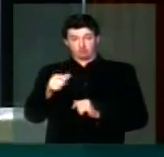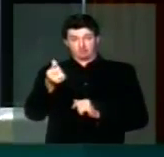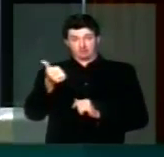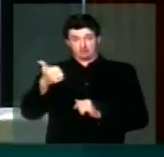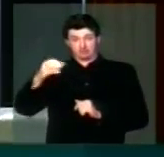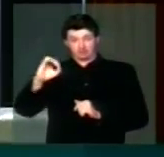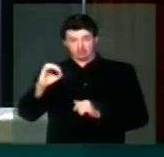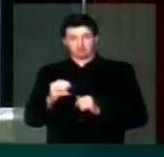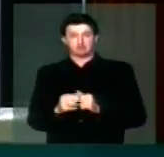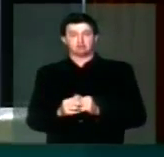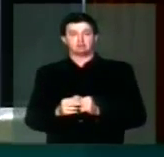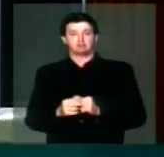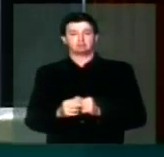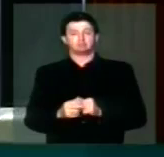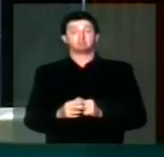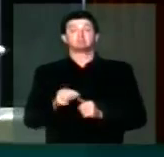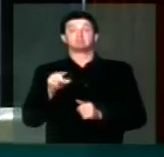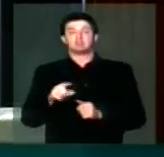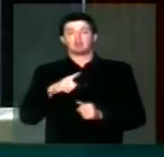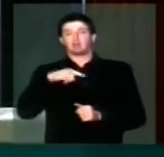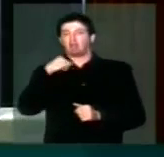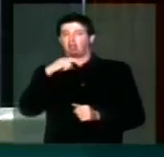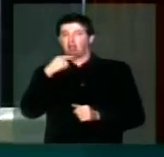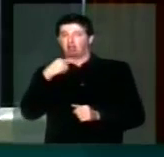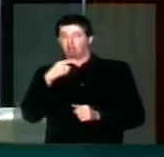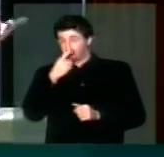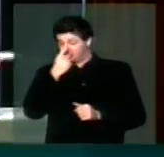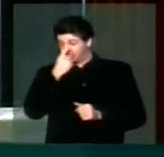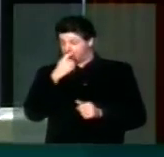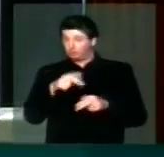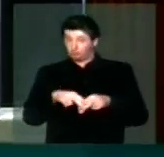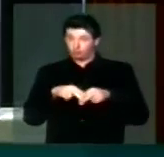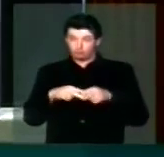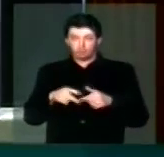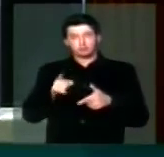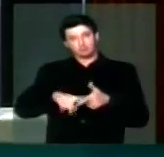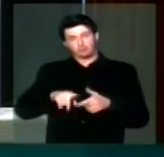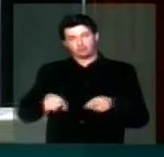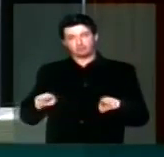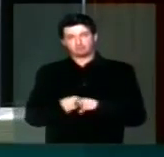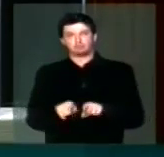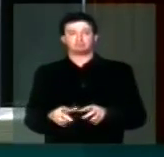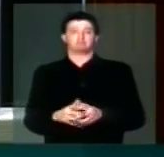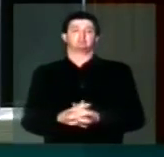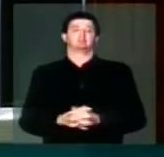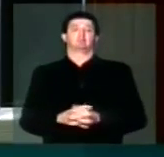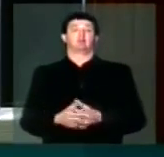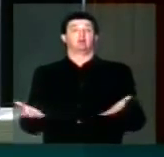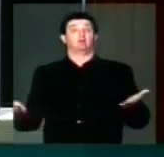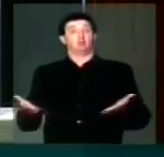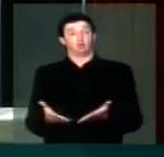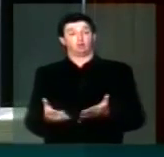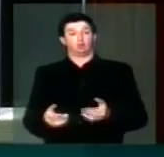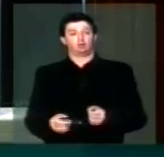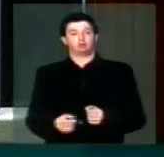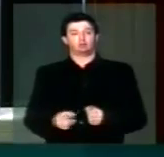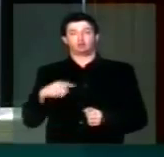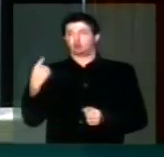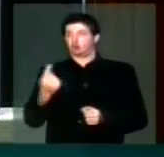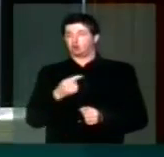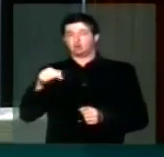22.610, isso gerou dúvidas e, portanto, consequências. E hoje o